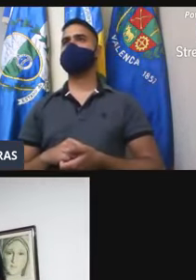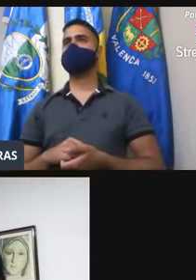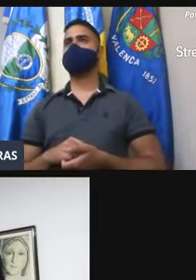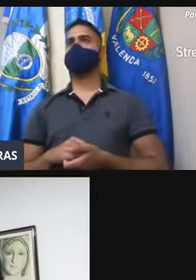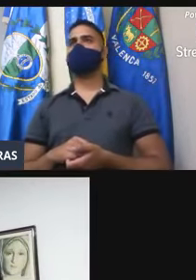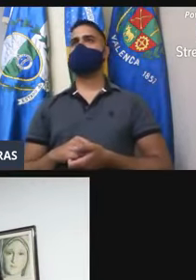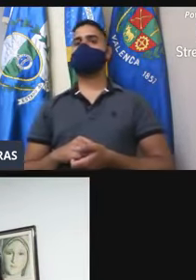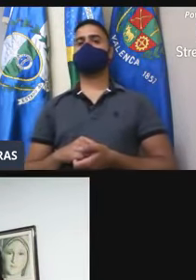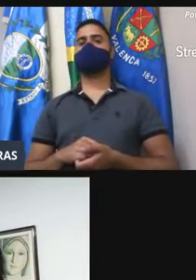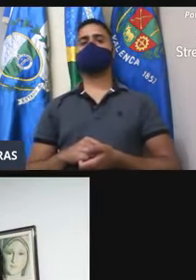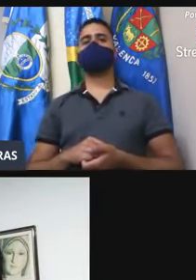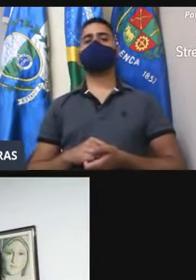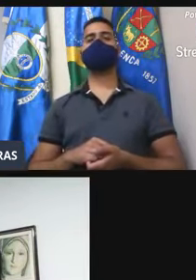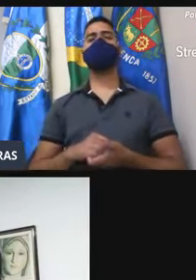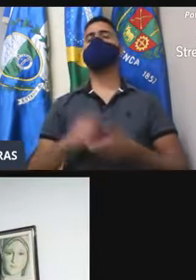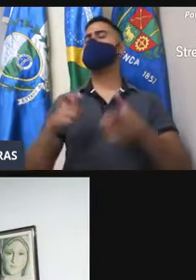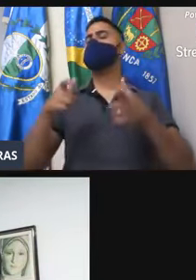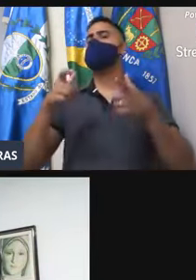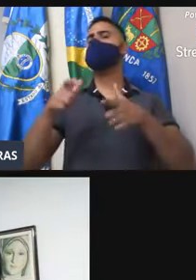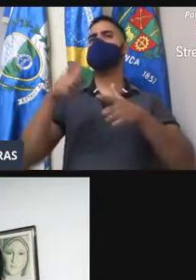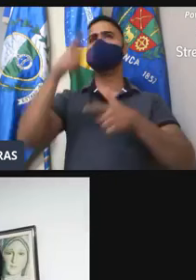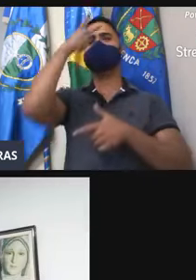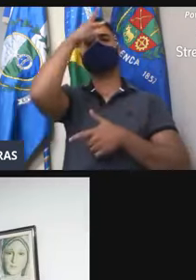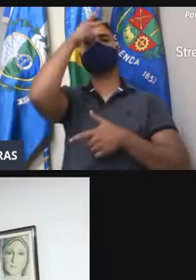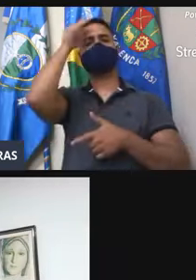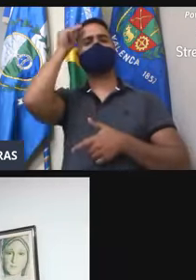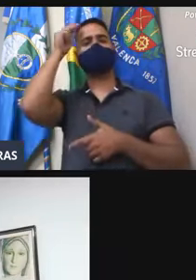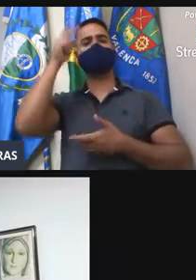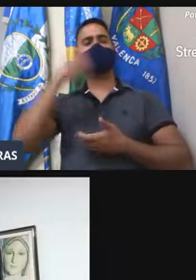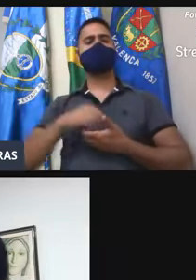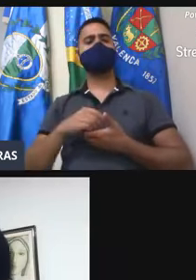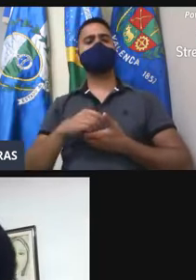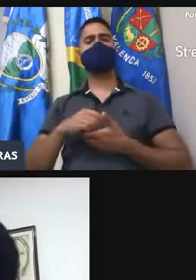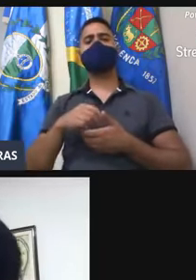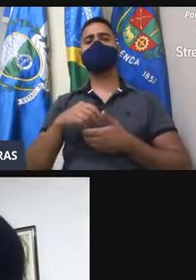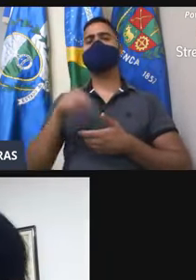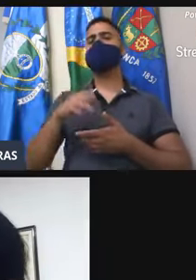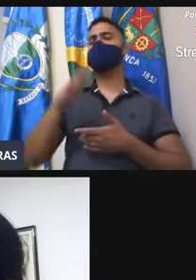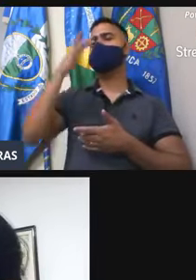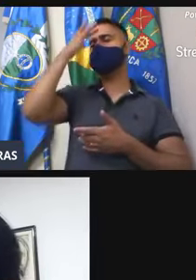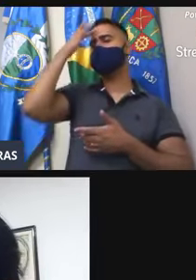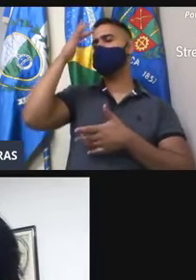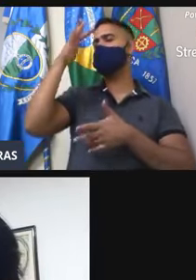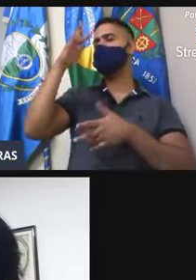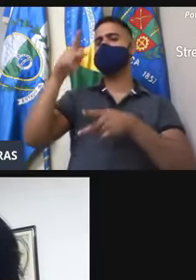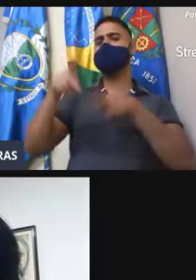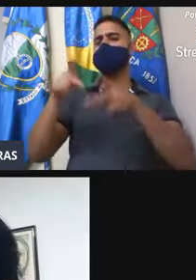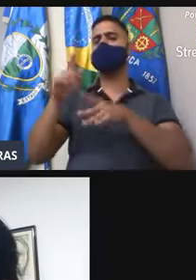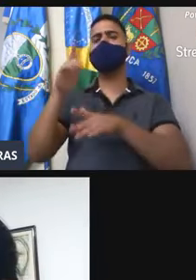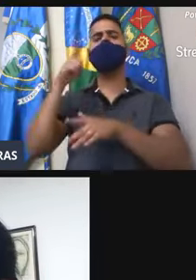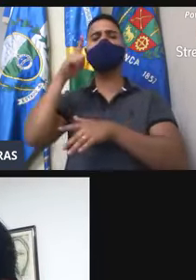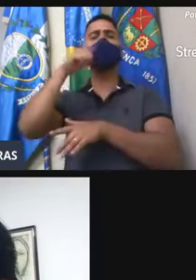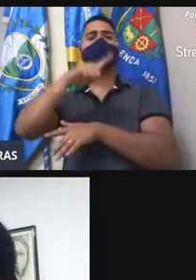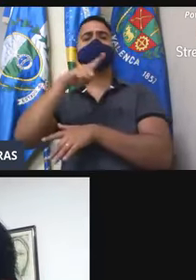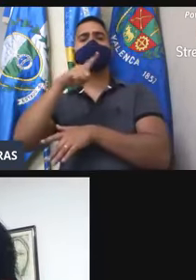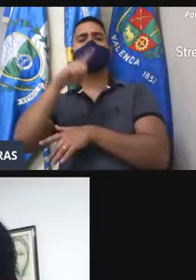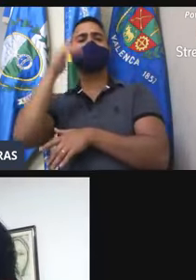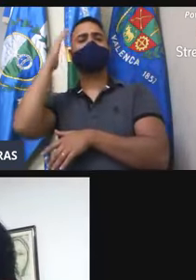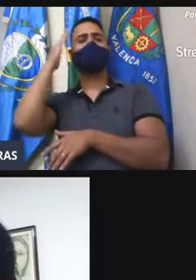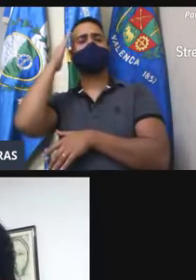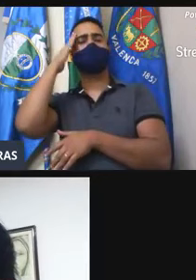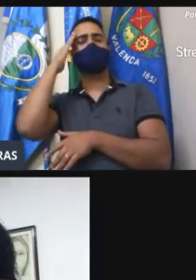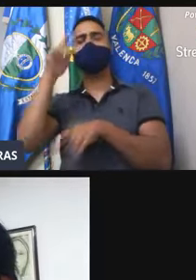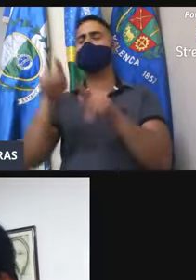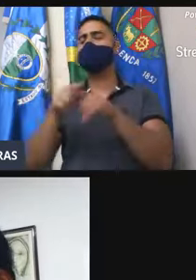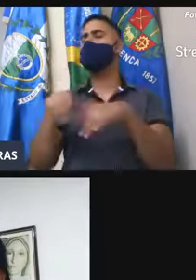também, em que setor da prefeitura está? Quando que o cidadão vai conseguir realmente, e qual critério que